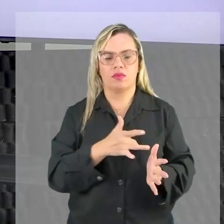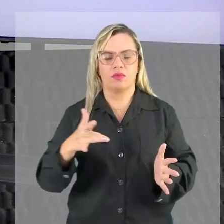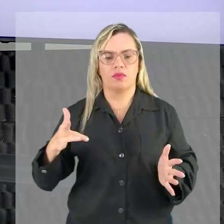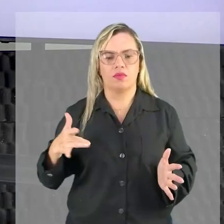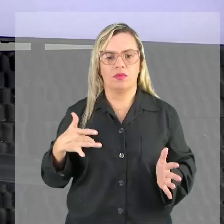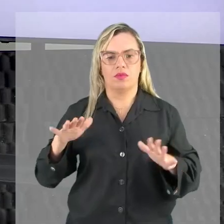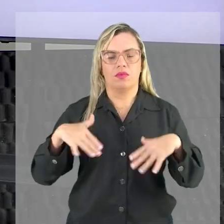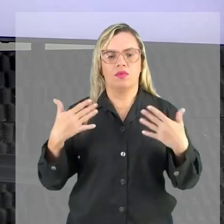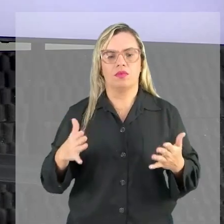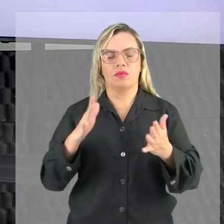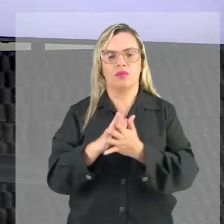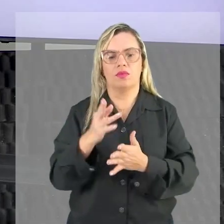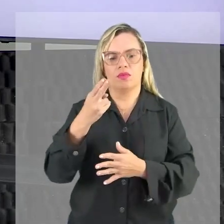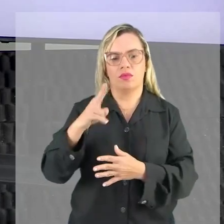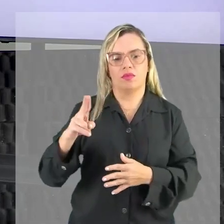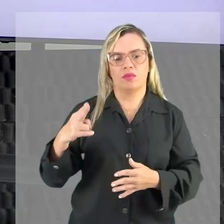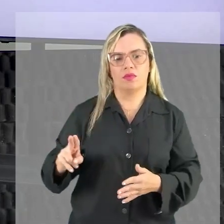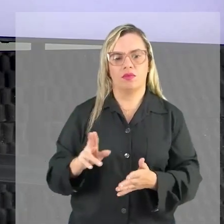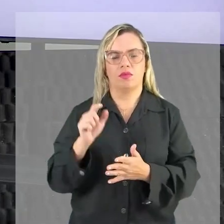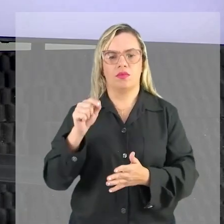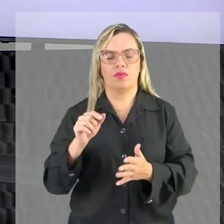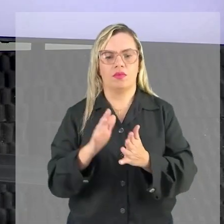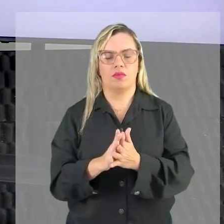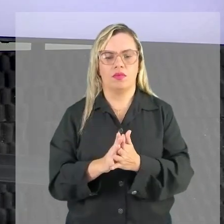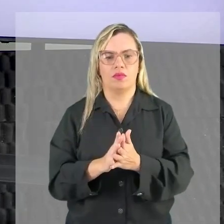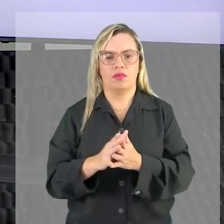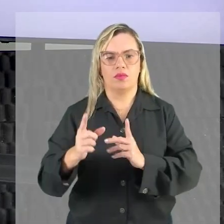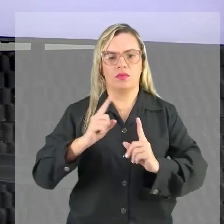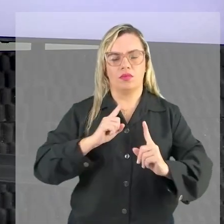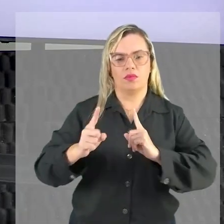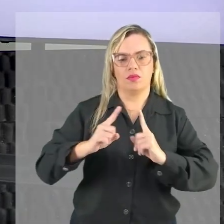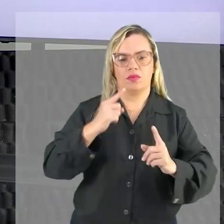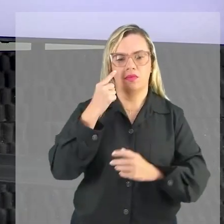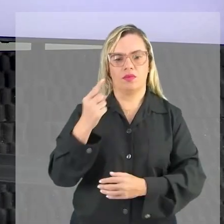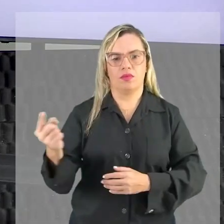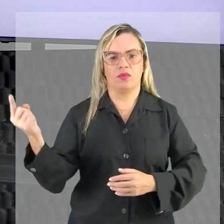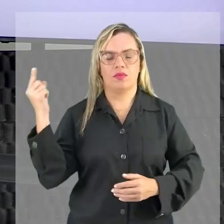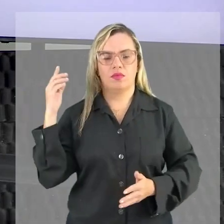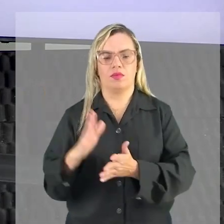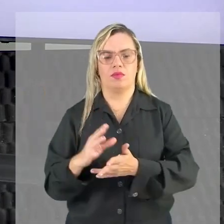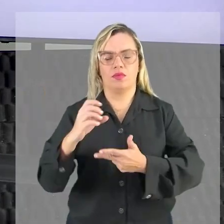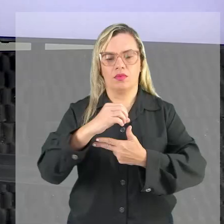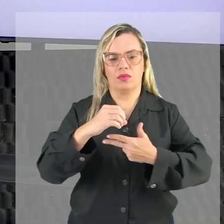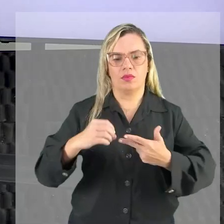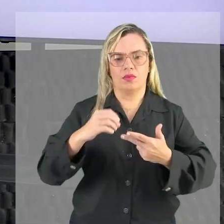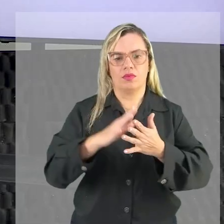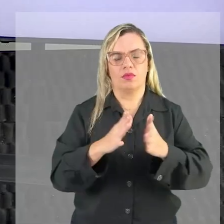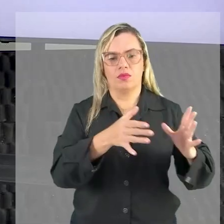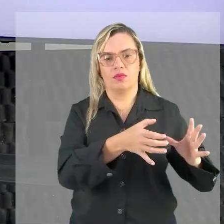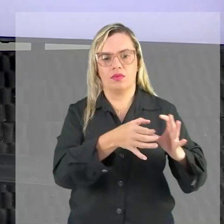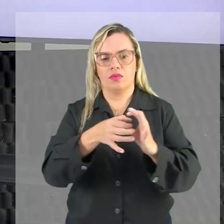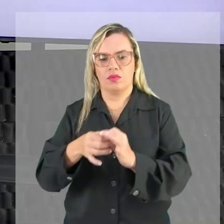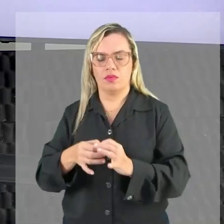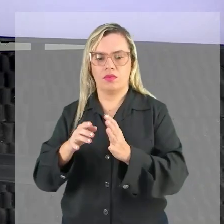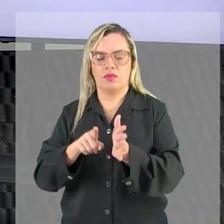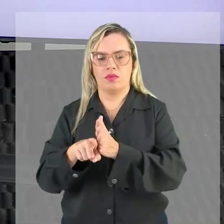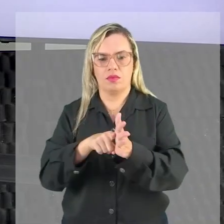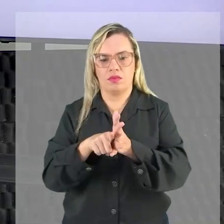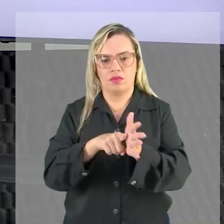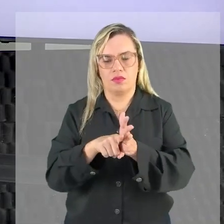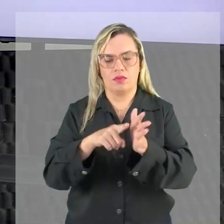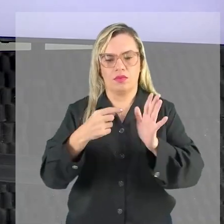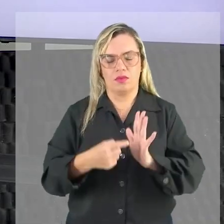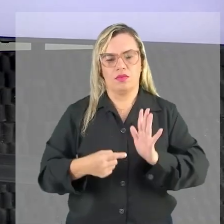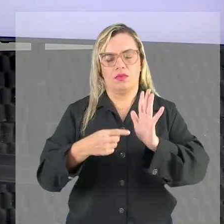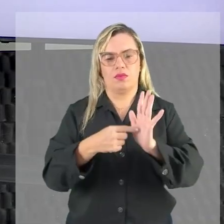esses termos, eles são debatidos dentro das questões do Enem, contextualizando com dados